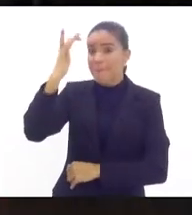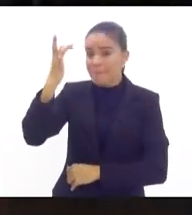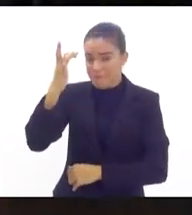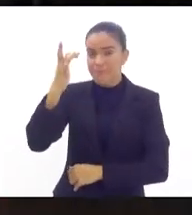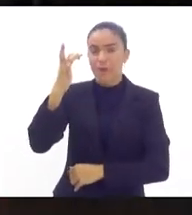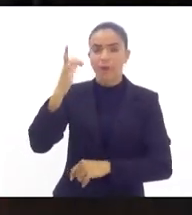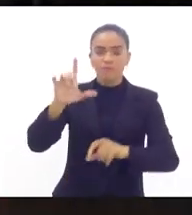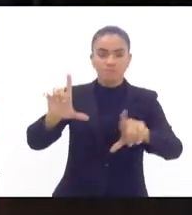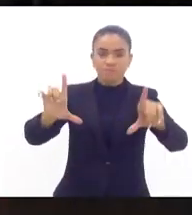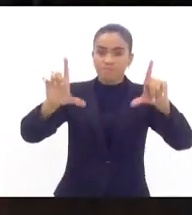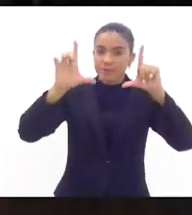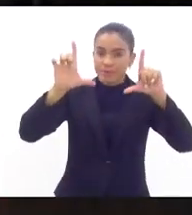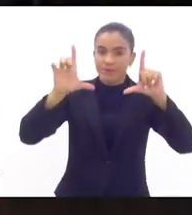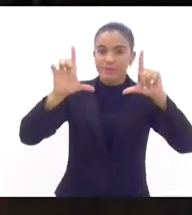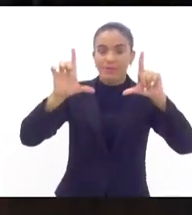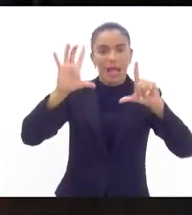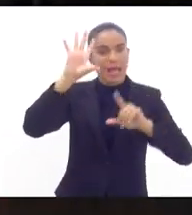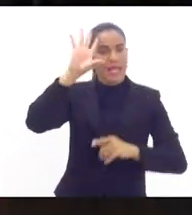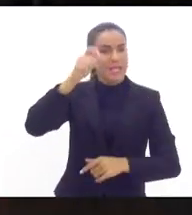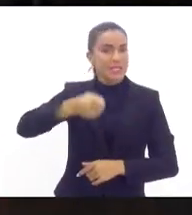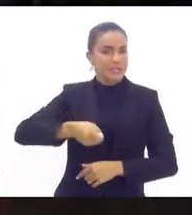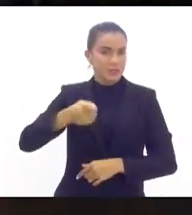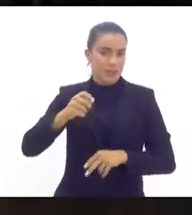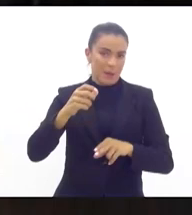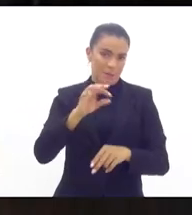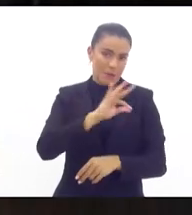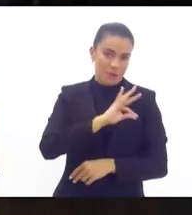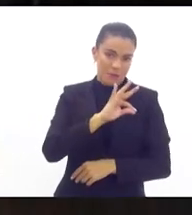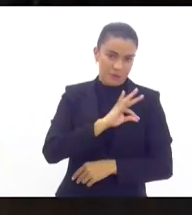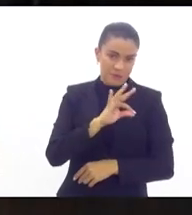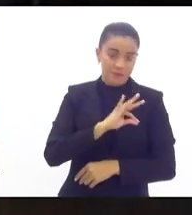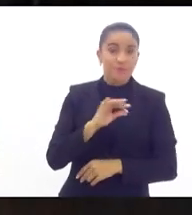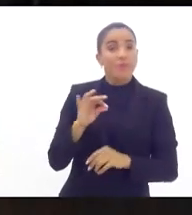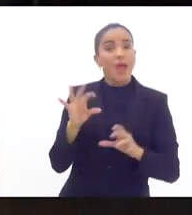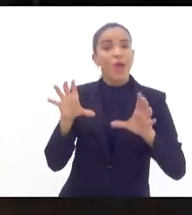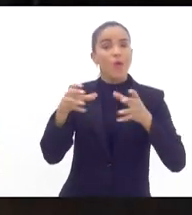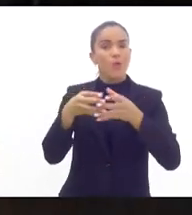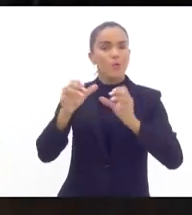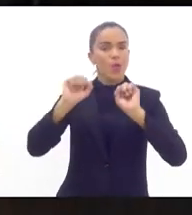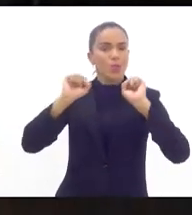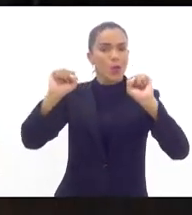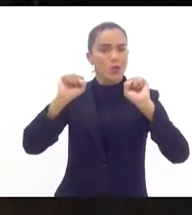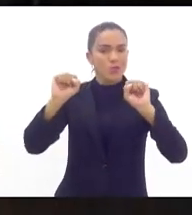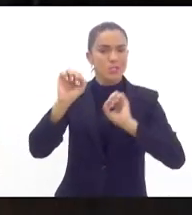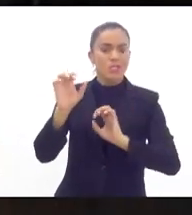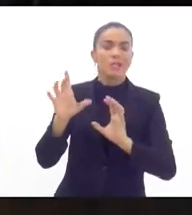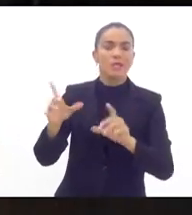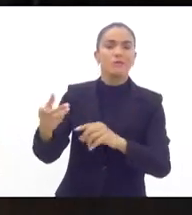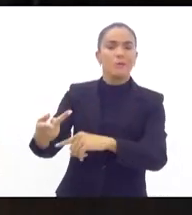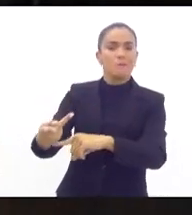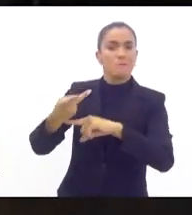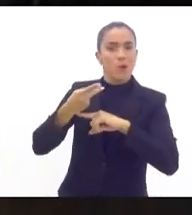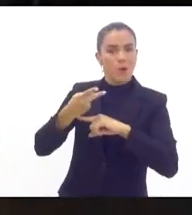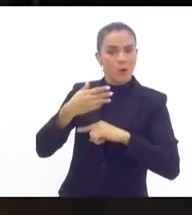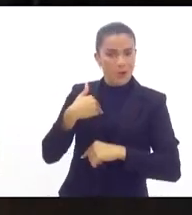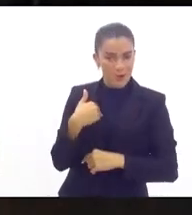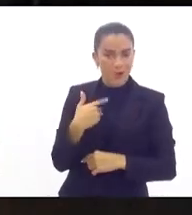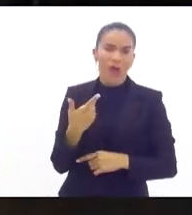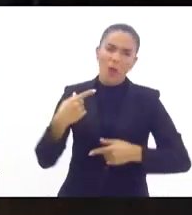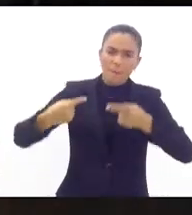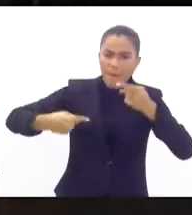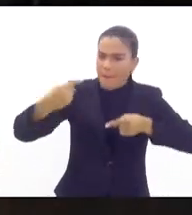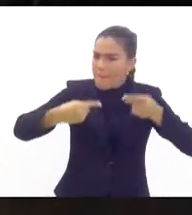a capa dessa decisão da polícia e aí nós fomos procurar pelas torcidas organizadas e eu fiz na academia de Polícia um grande